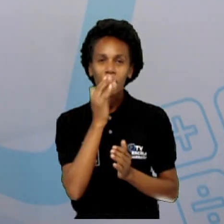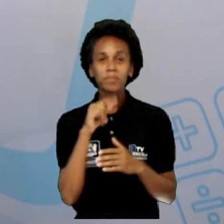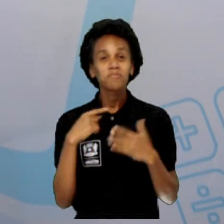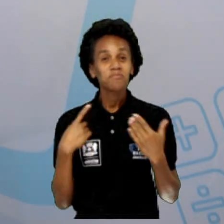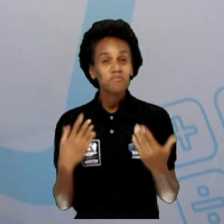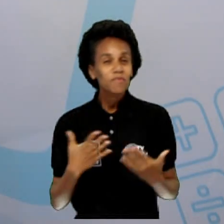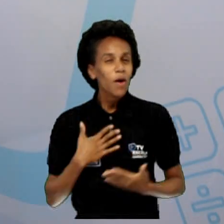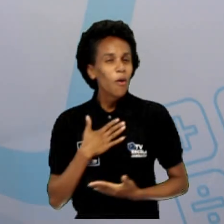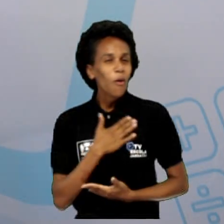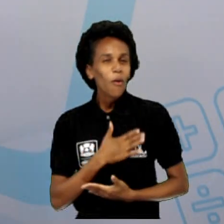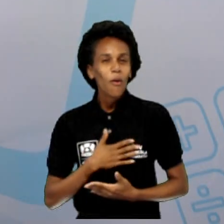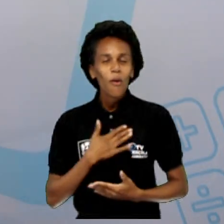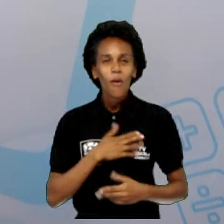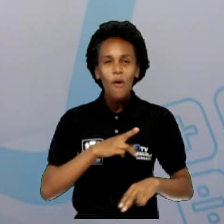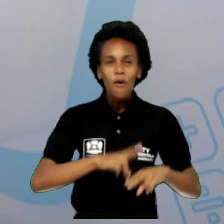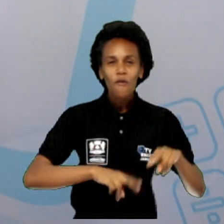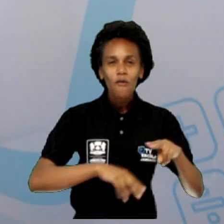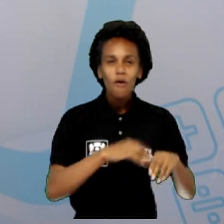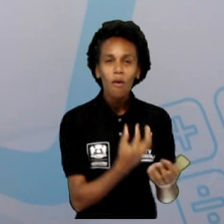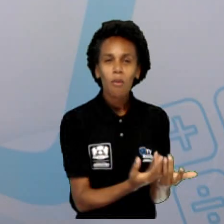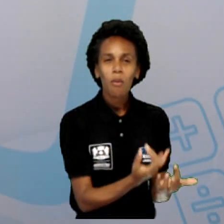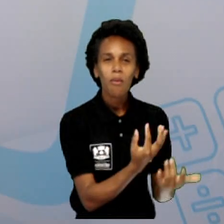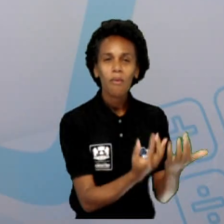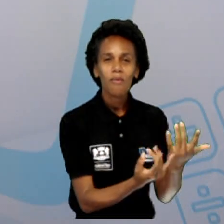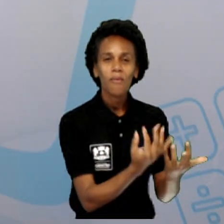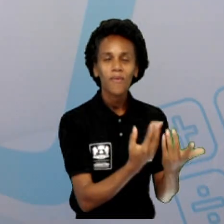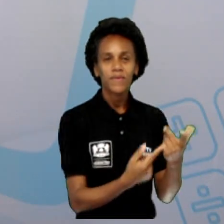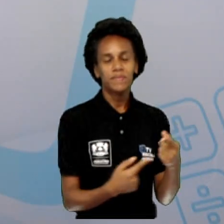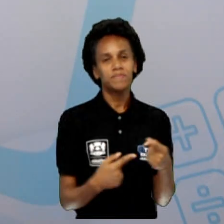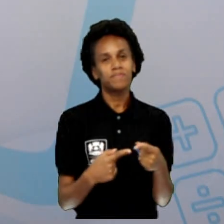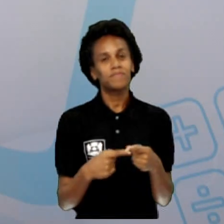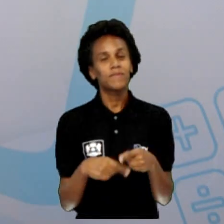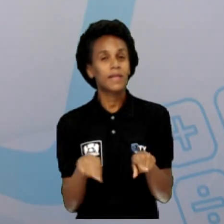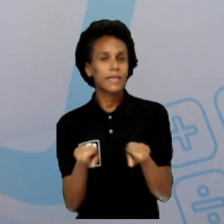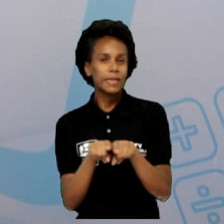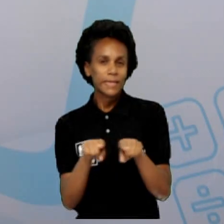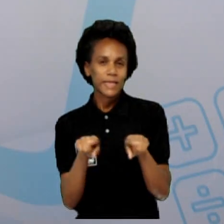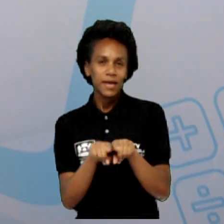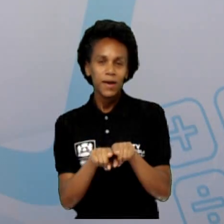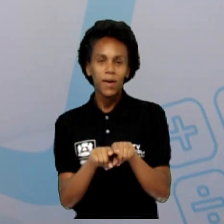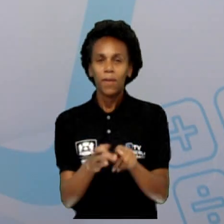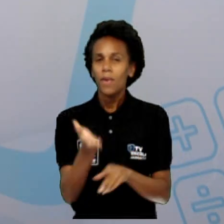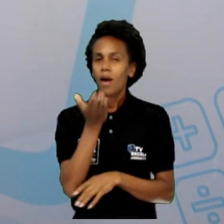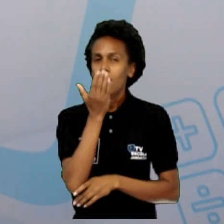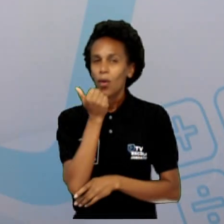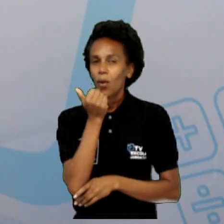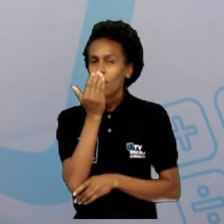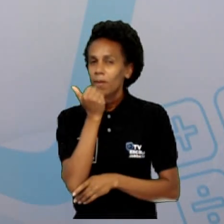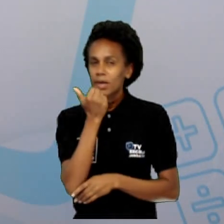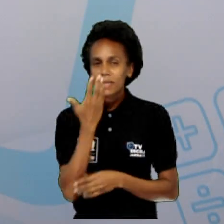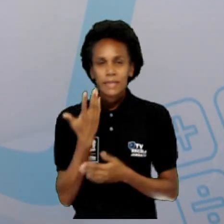fogueira, tá certo? E mais ainda, gente, as comidas típicas,